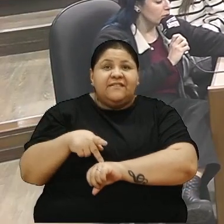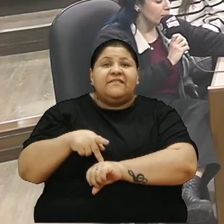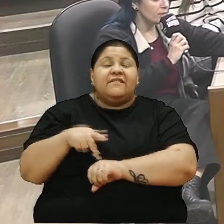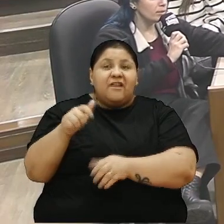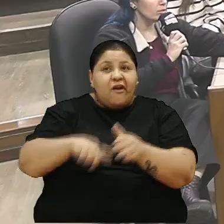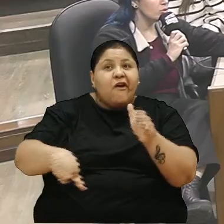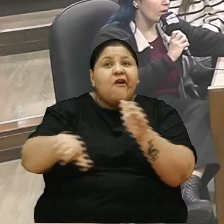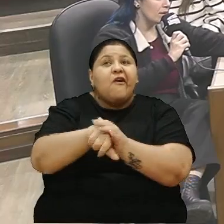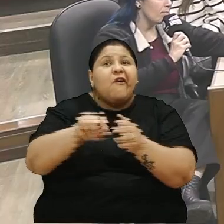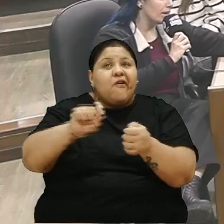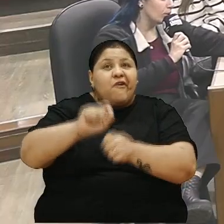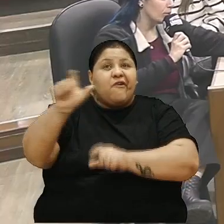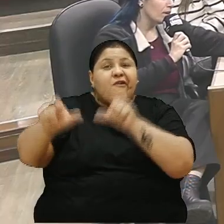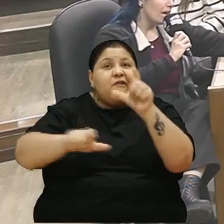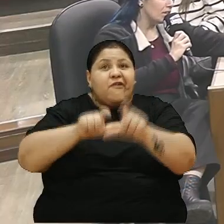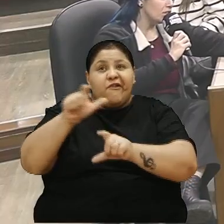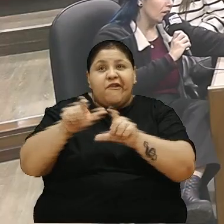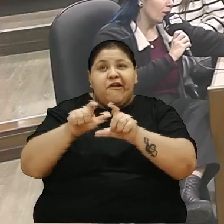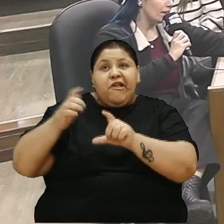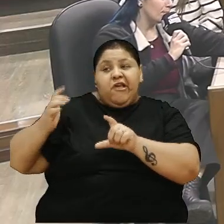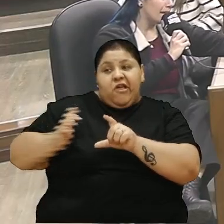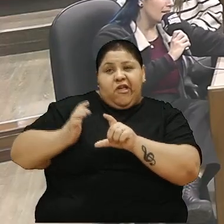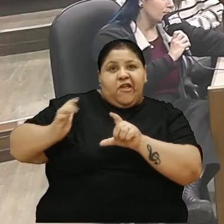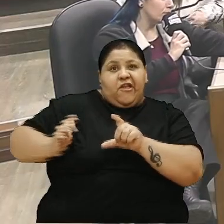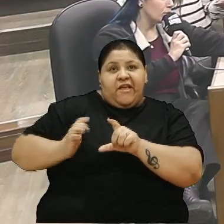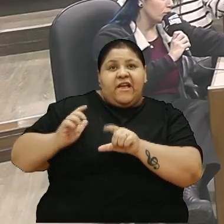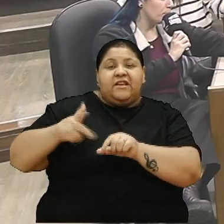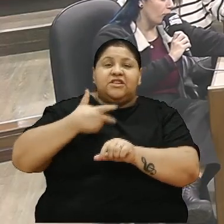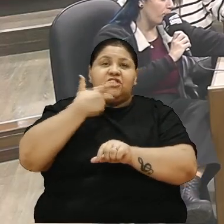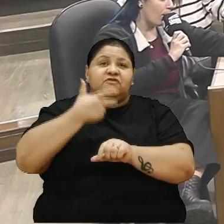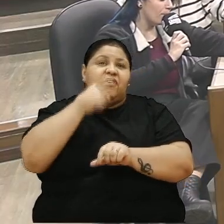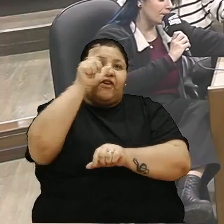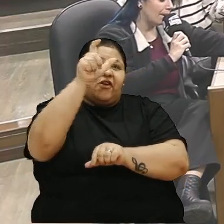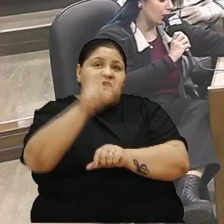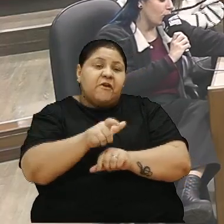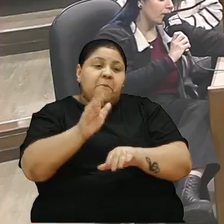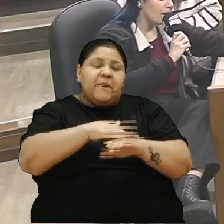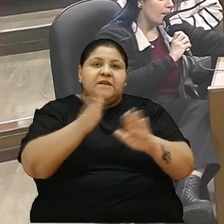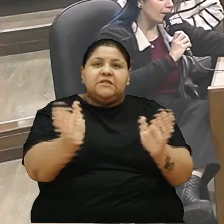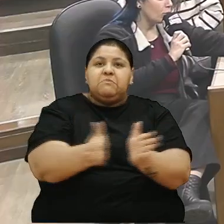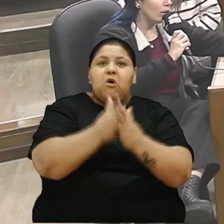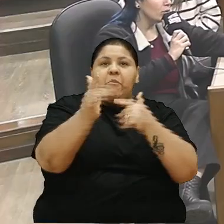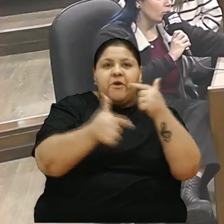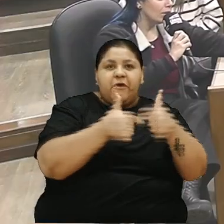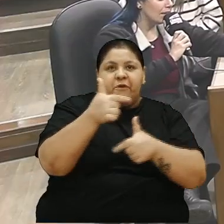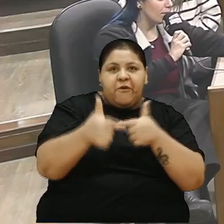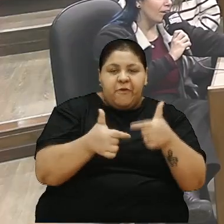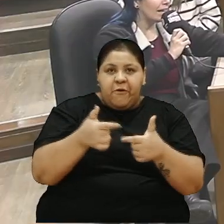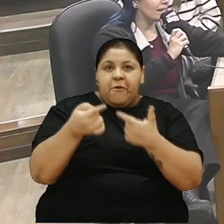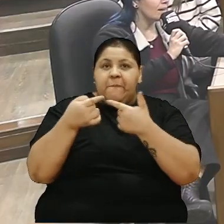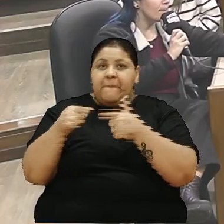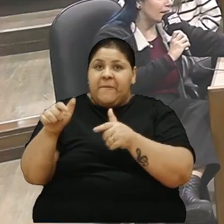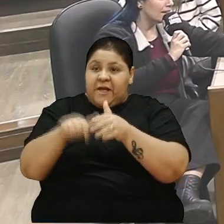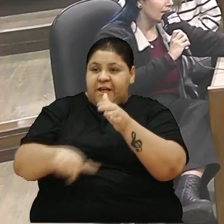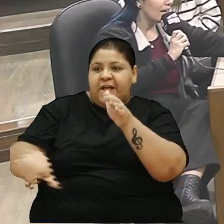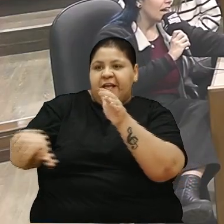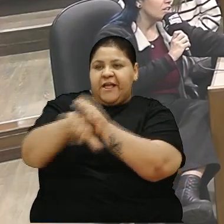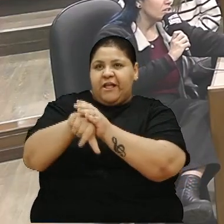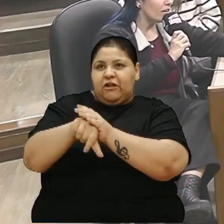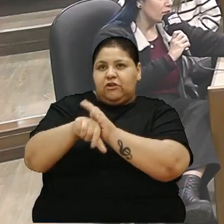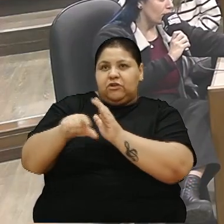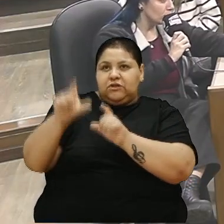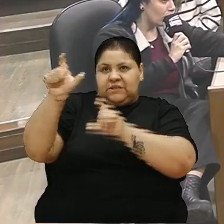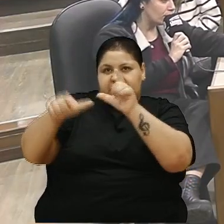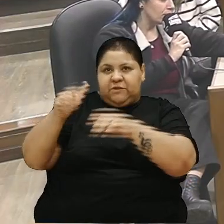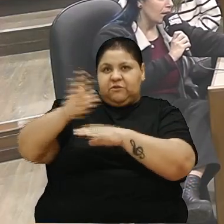crimes cometidos pelas pessoas de colarinho branco. A gente adora criminalizar as pessoas, o povo pobre, trabalhador, mas quando o crime vem da Casa Branca, a